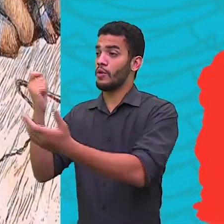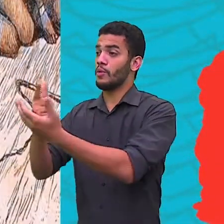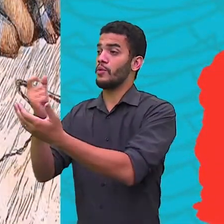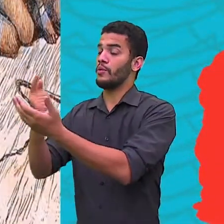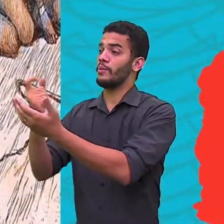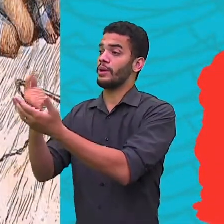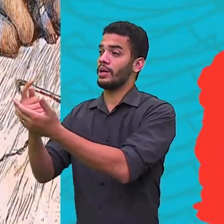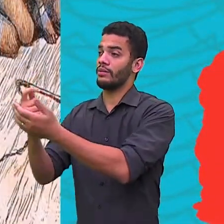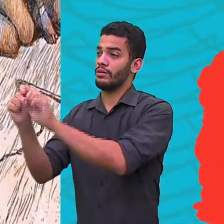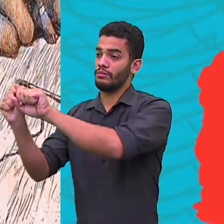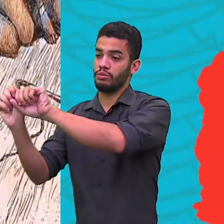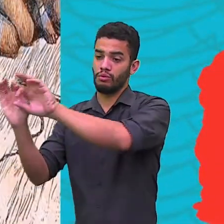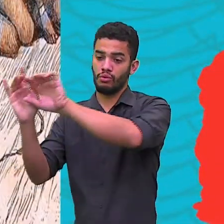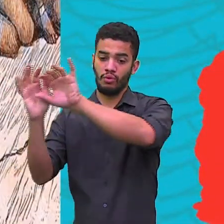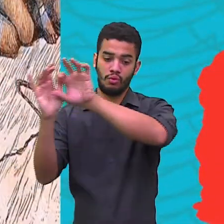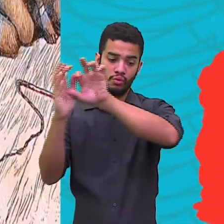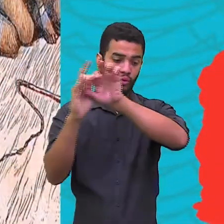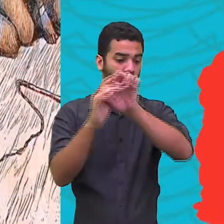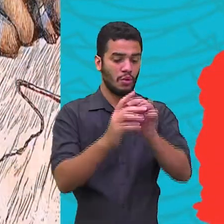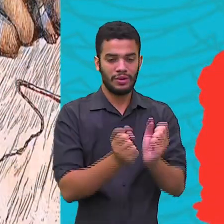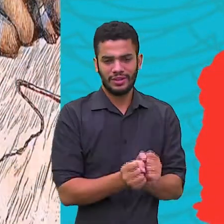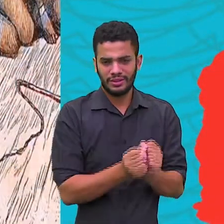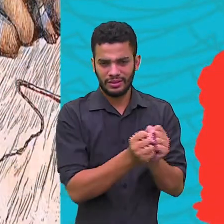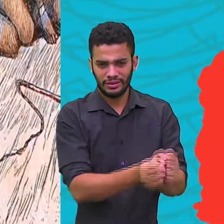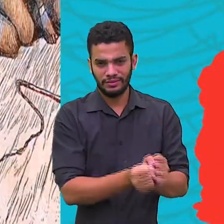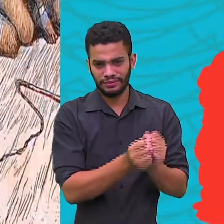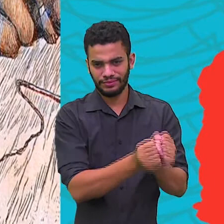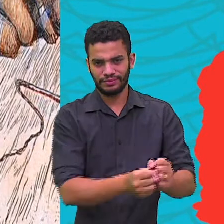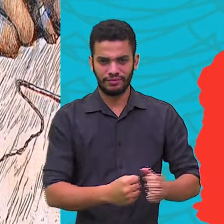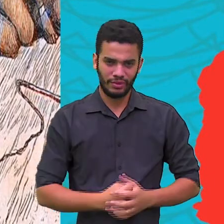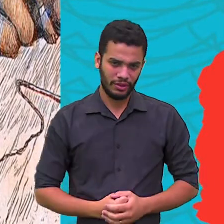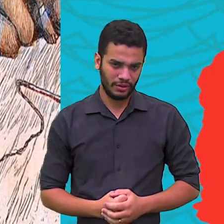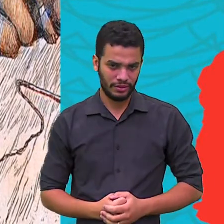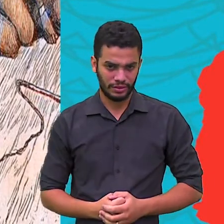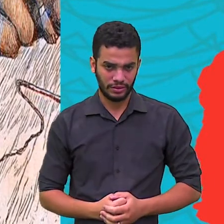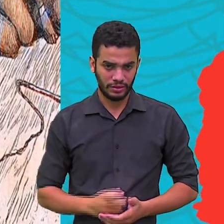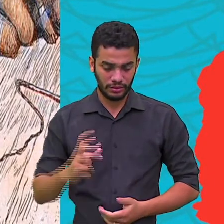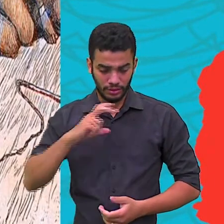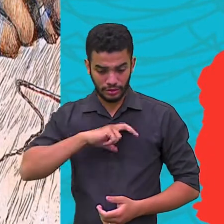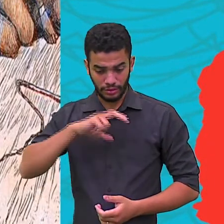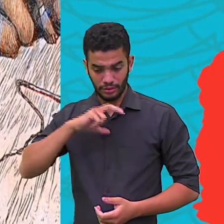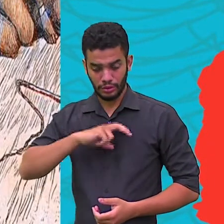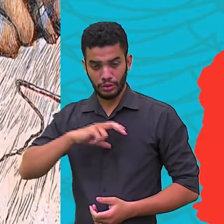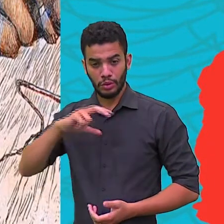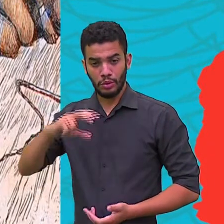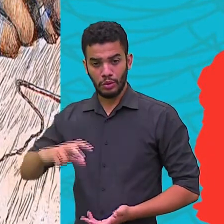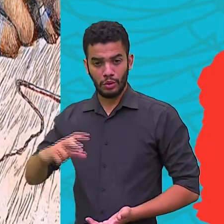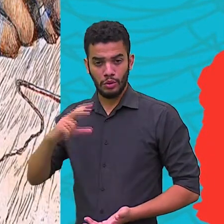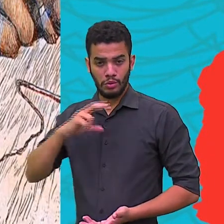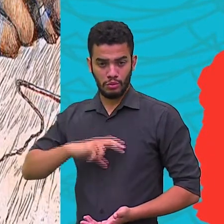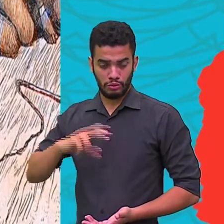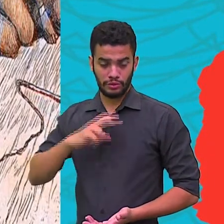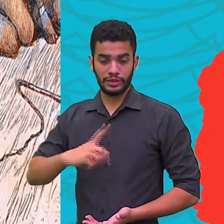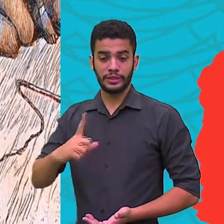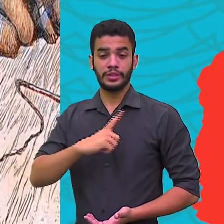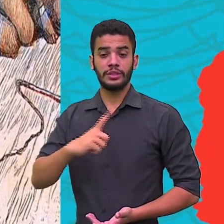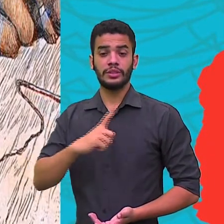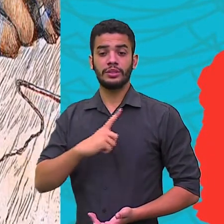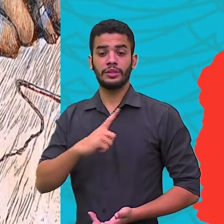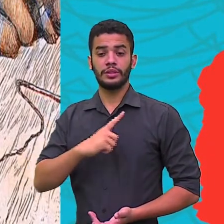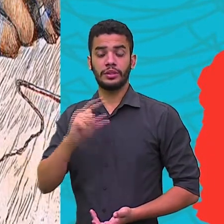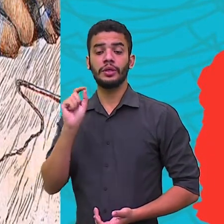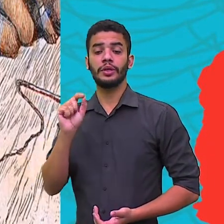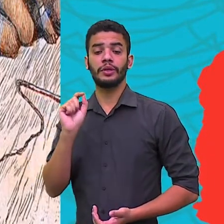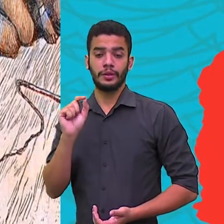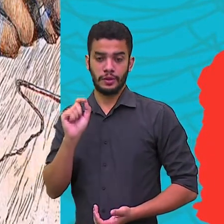séculos. Os portugueses tinham feitorias instaladas na costa africana e, desde então, mantinham